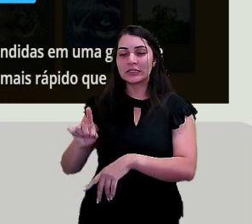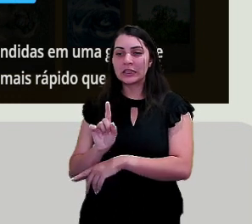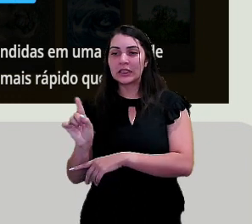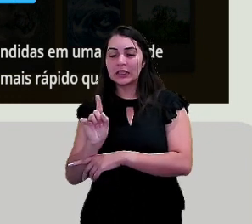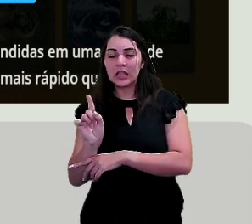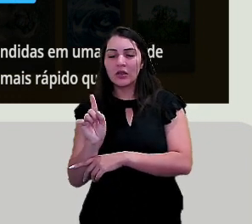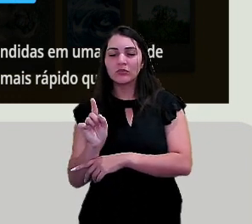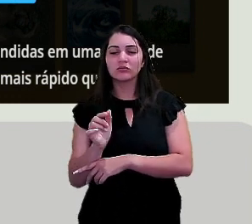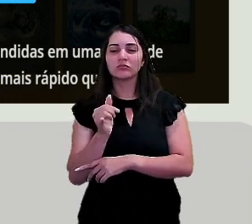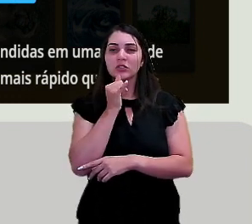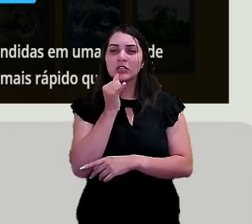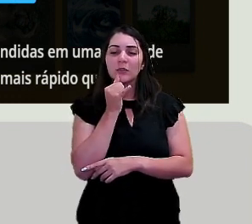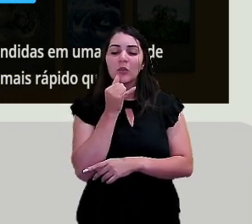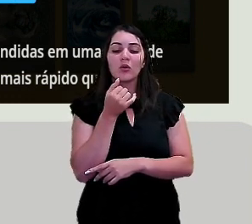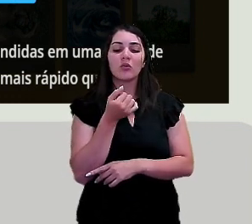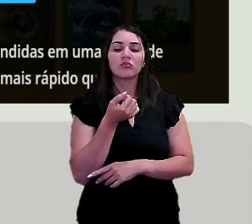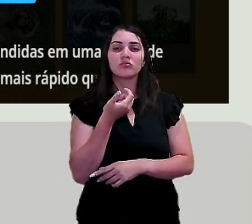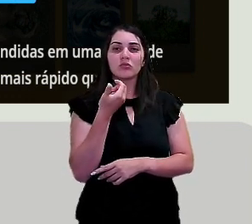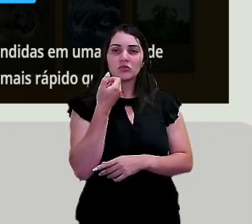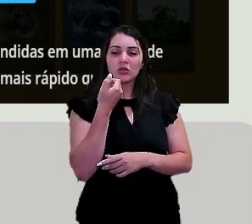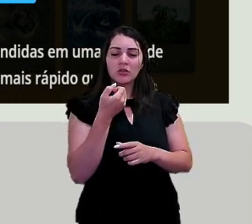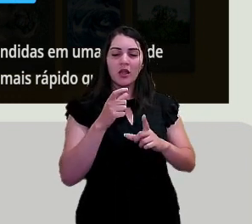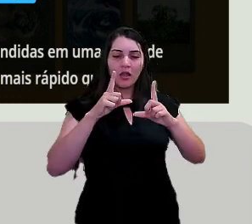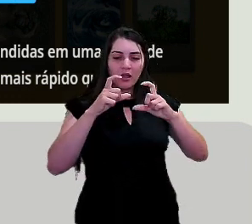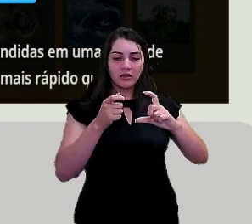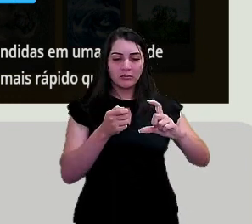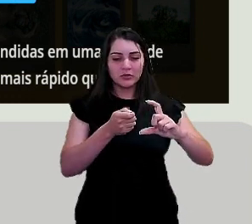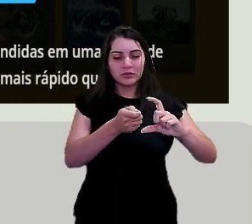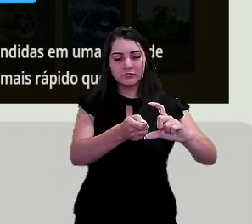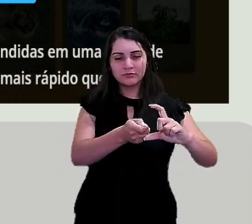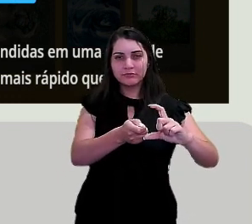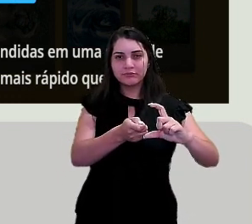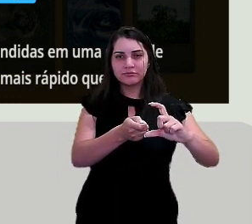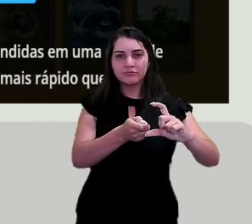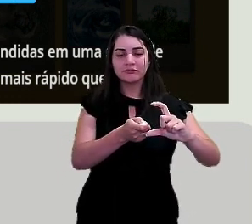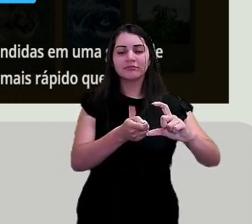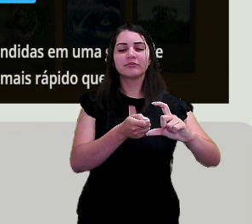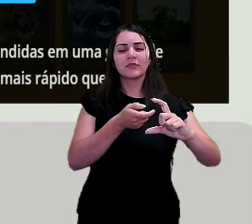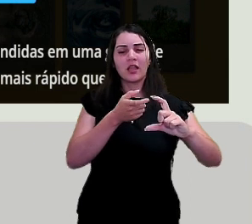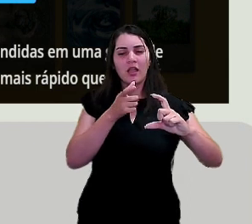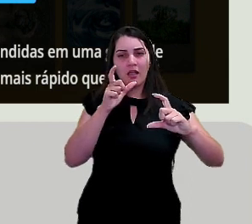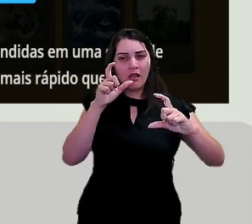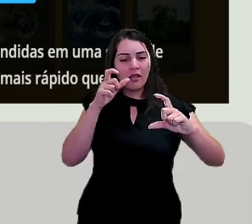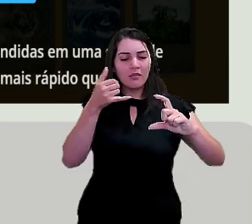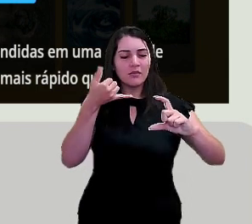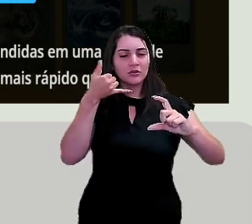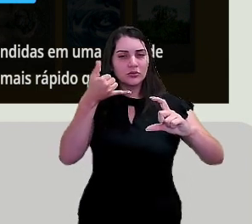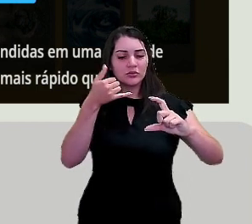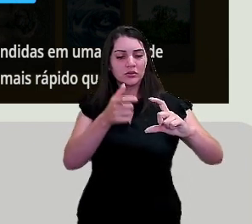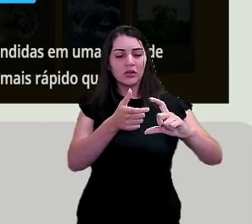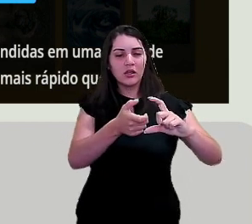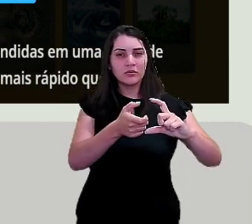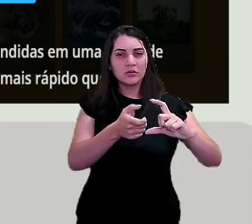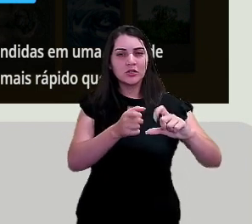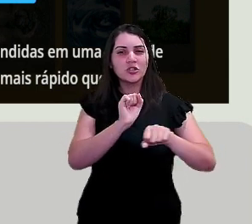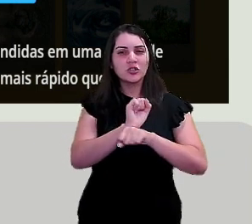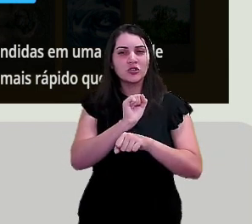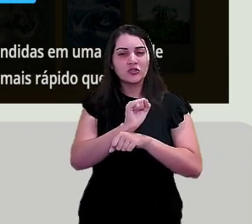Aponta a câmera do teu celular para essa imagem de onde tem esse dinossauro. Tá vendo aí no meinho? Aponta para ela, espera o